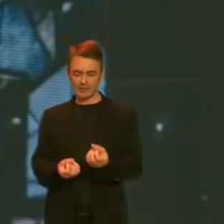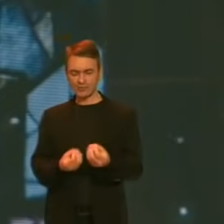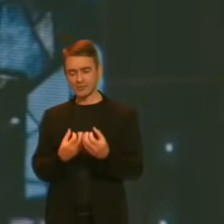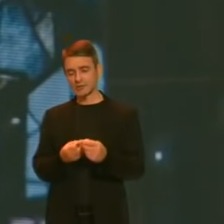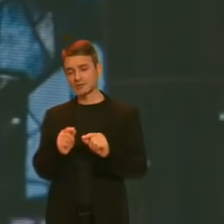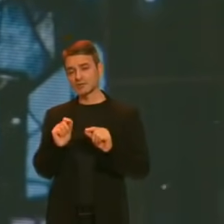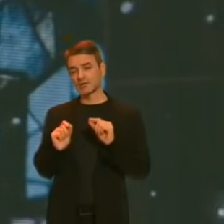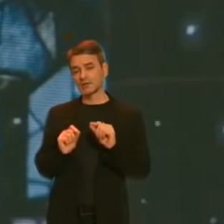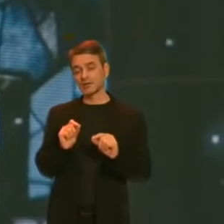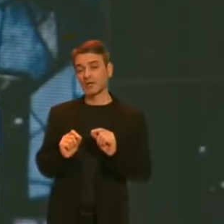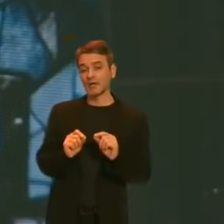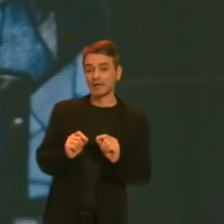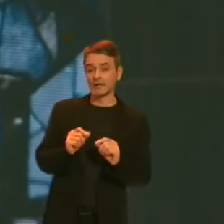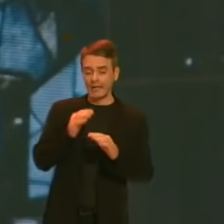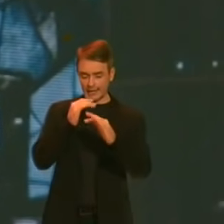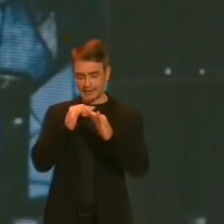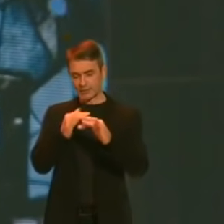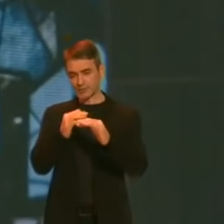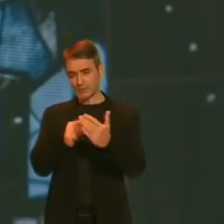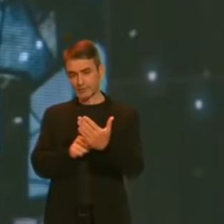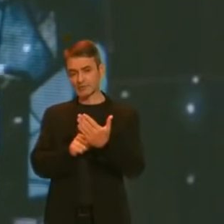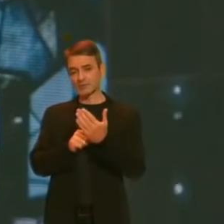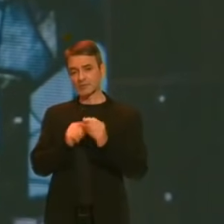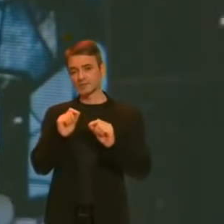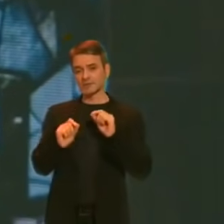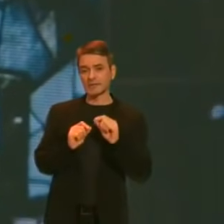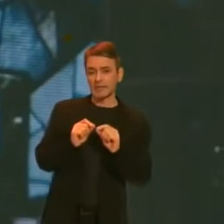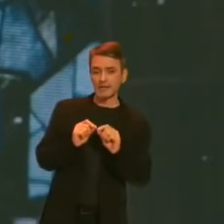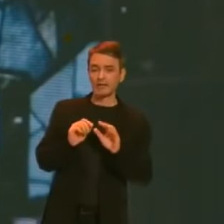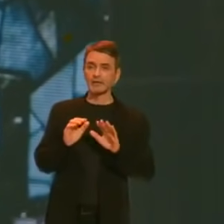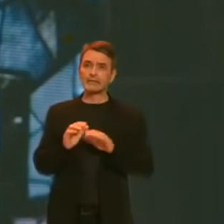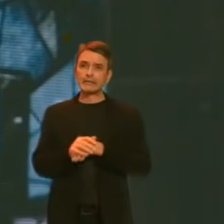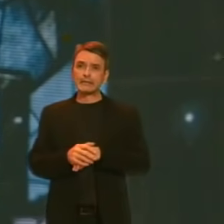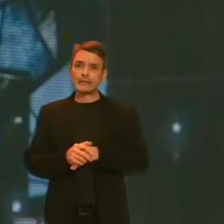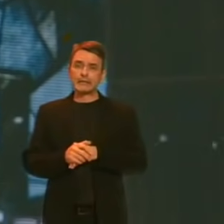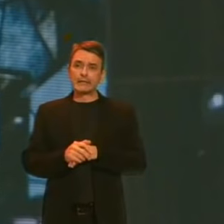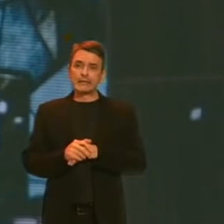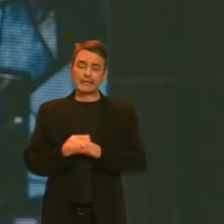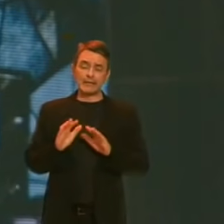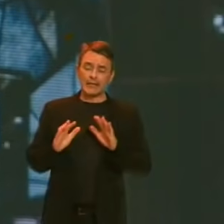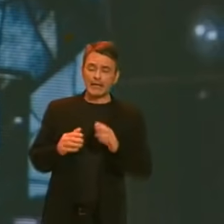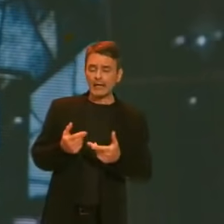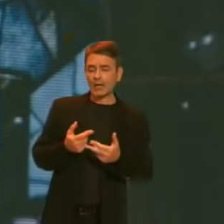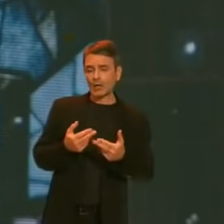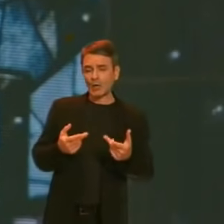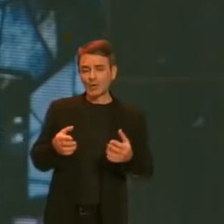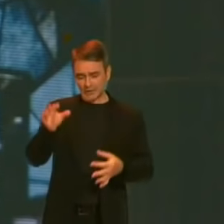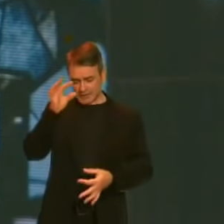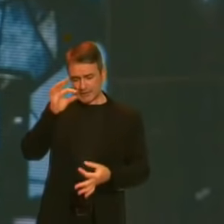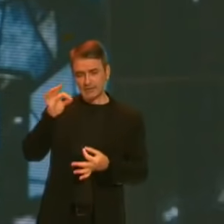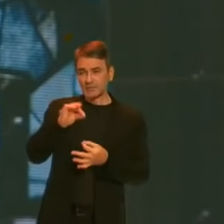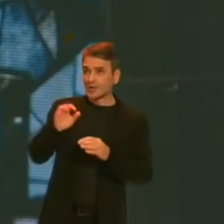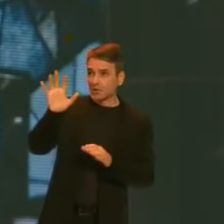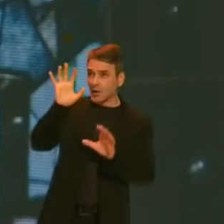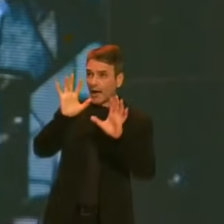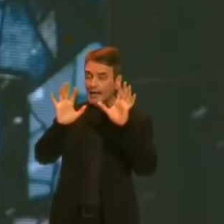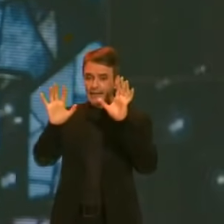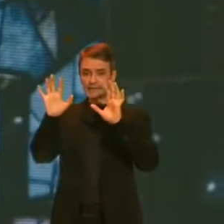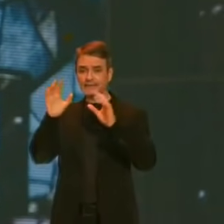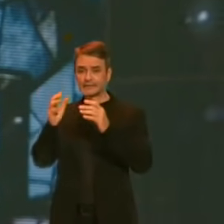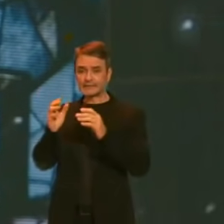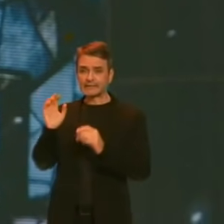esta trombeta nos revela uma dimensão da batalha espiritual dentro